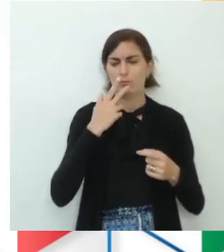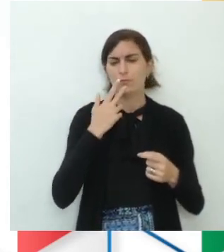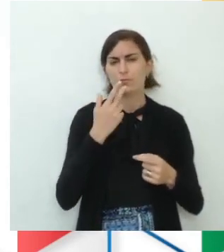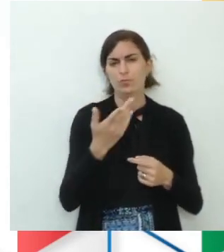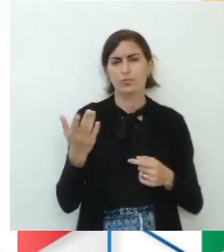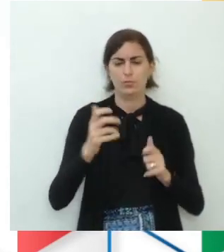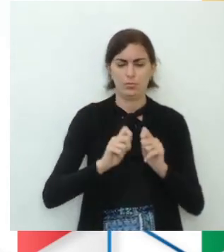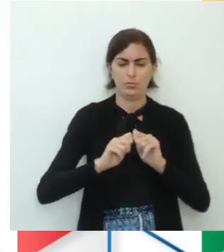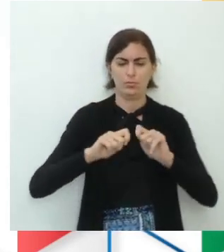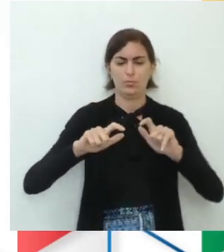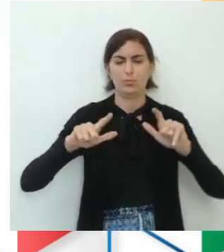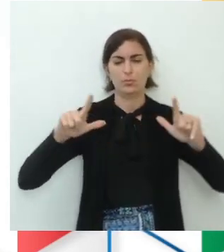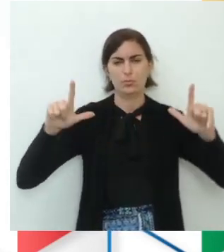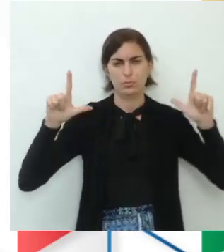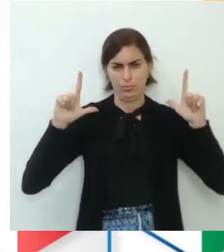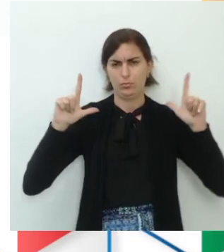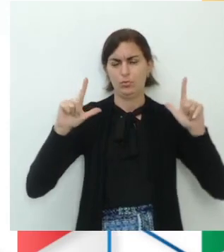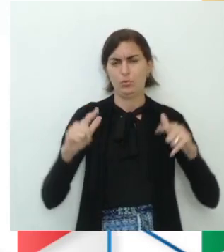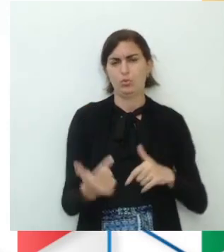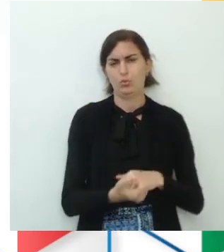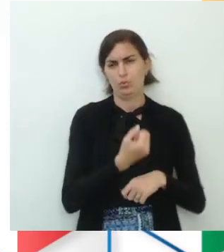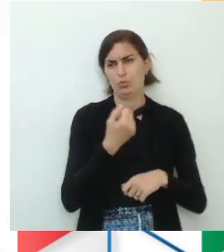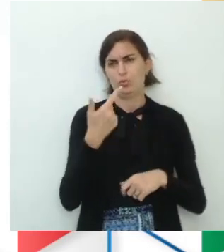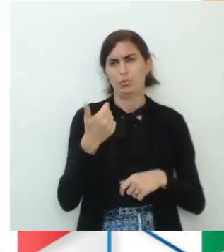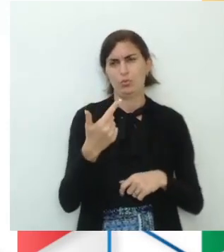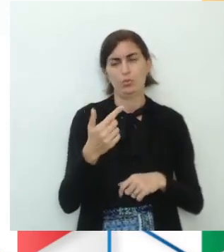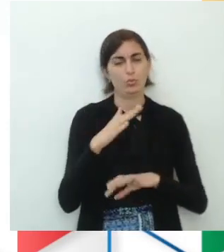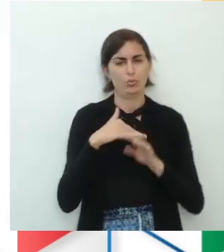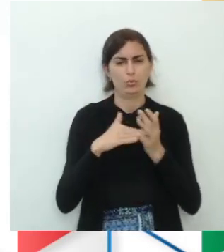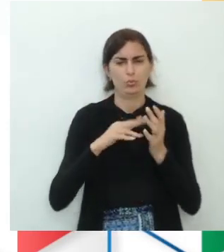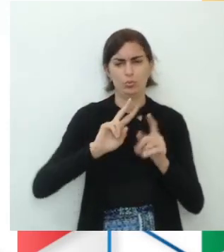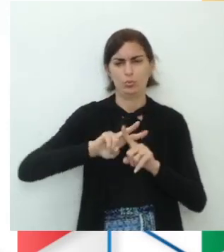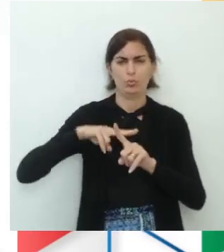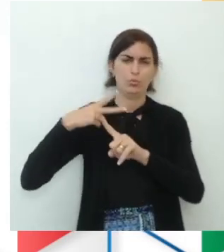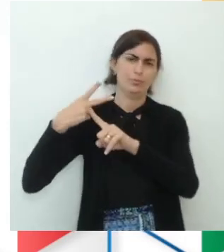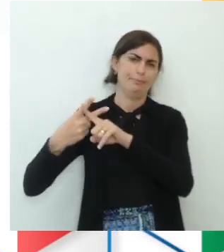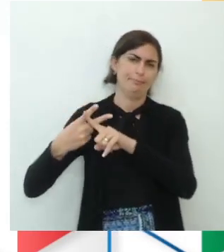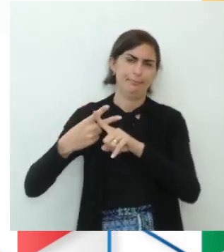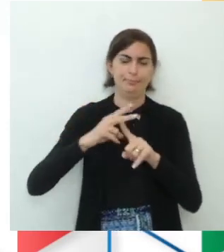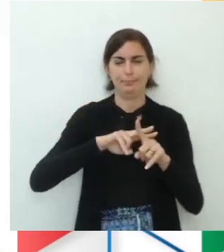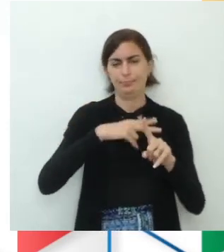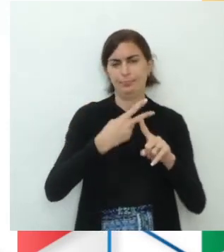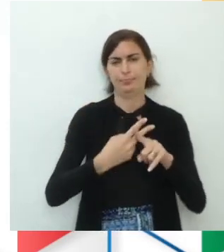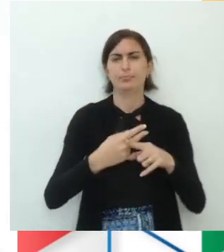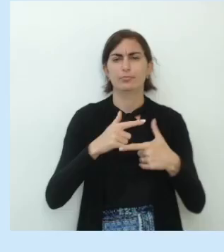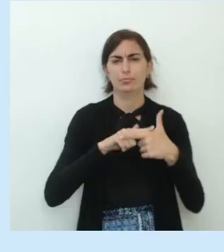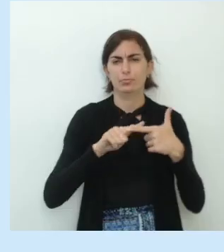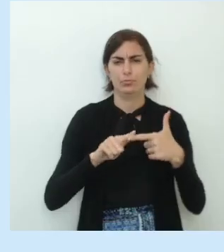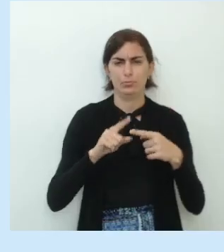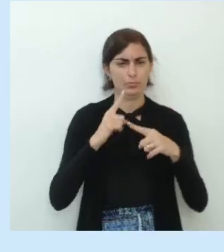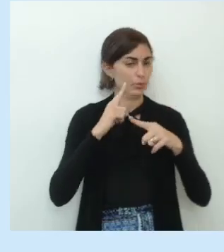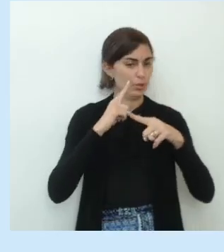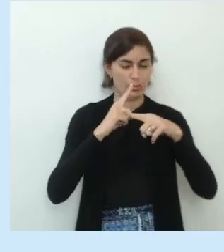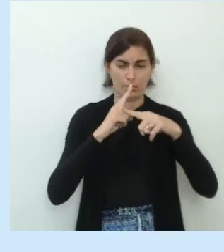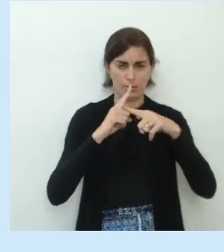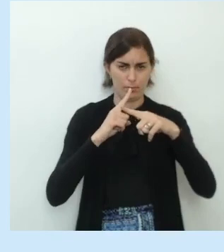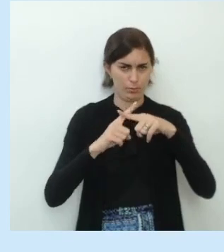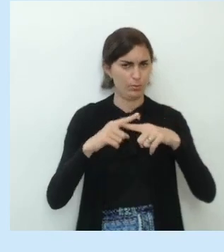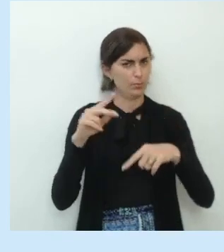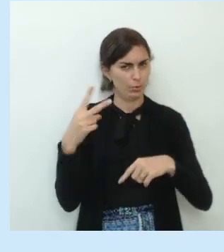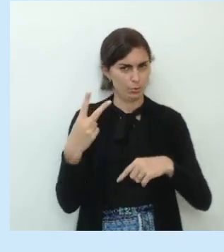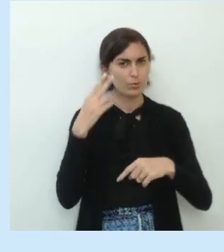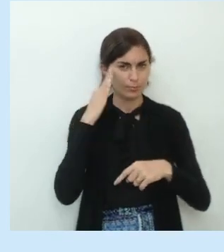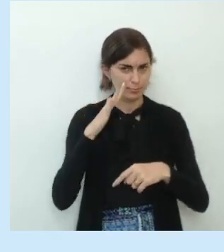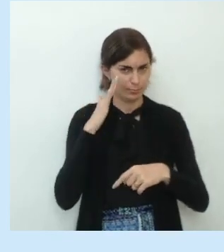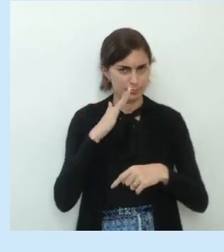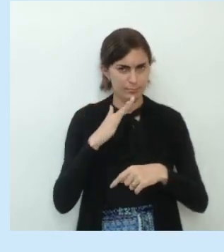que é ampliação de fator 2, porque tudo foi duplicado, ou seja, multiplicado por 2. Fechou? Deu para entender? Tá